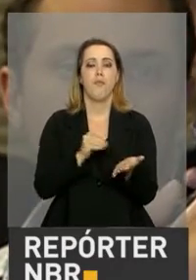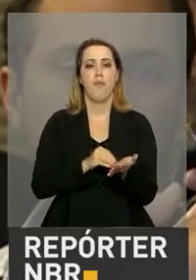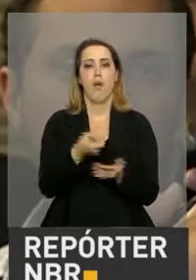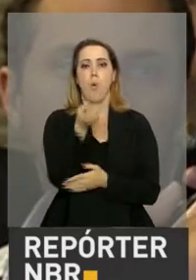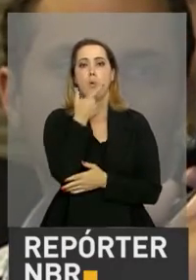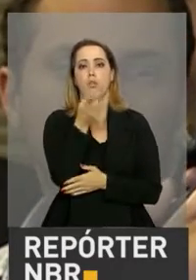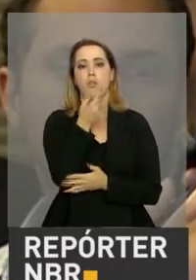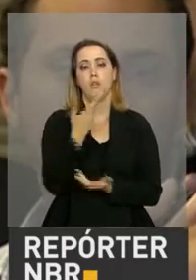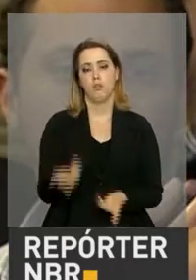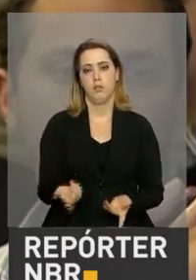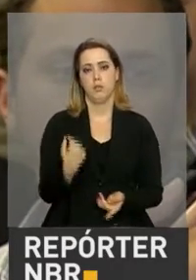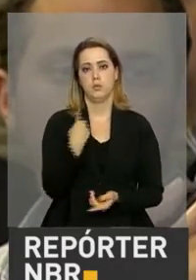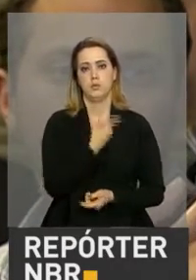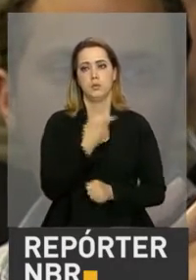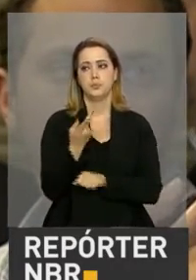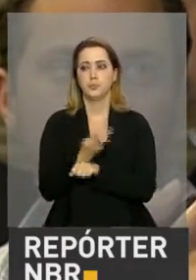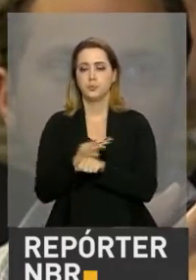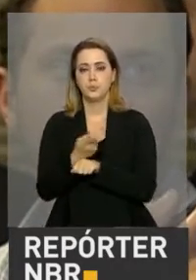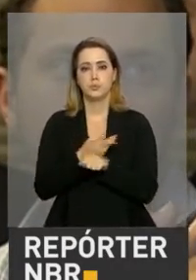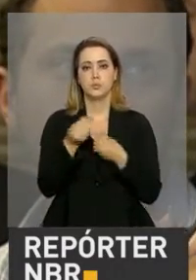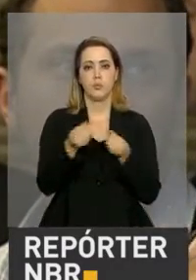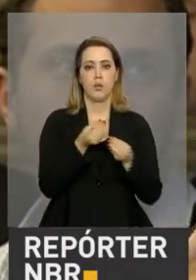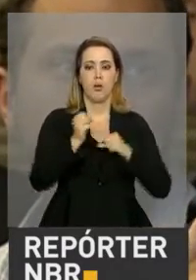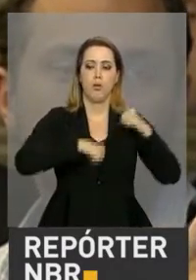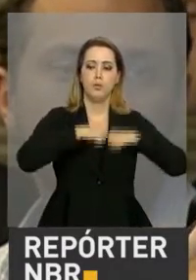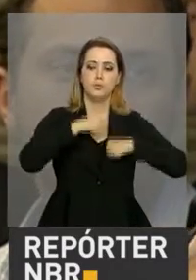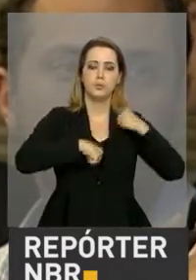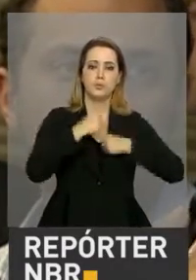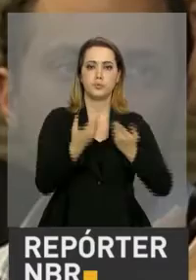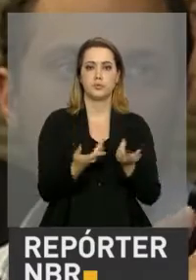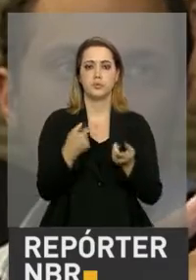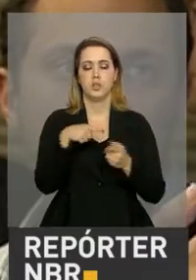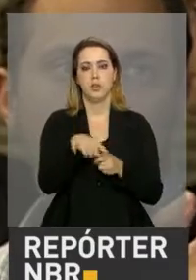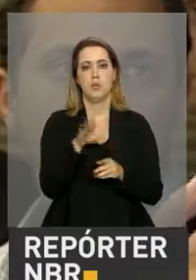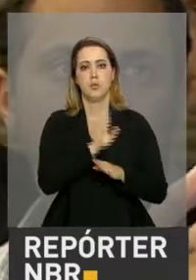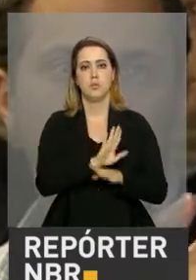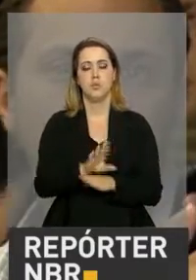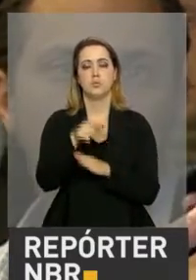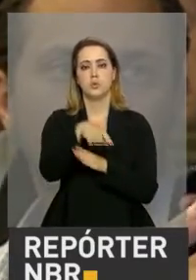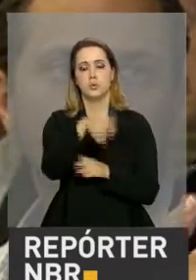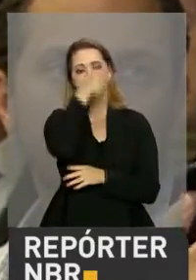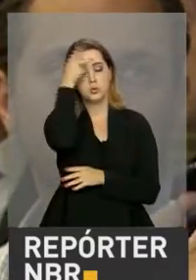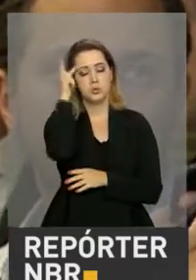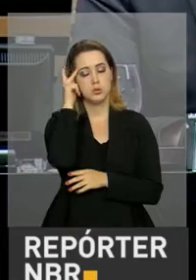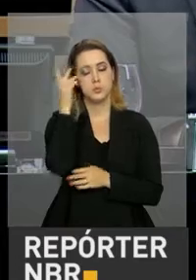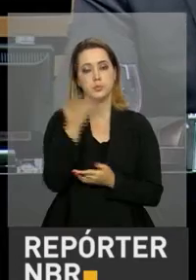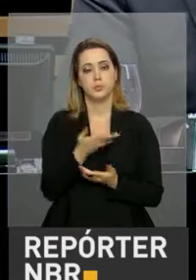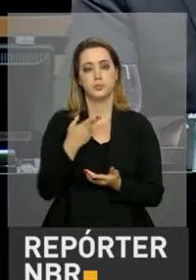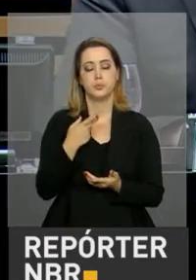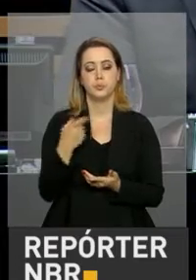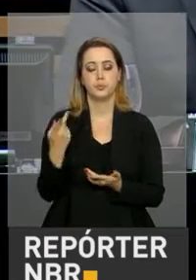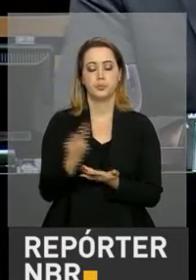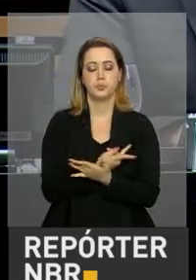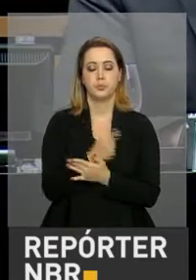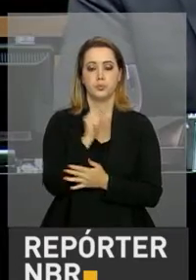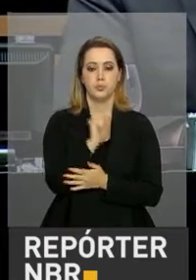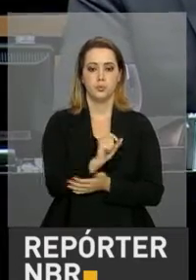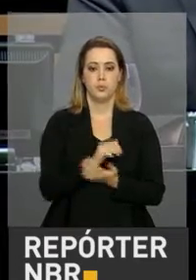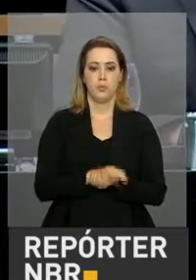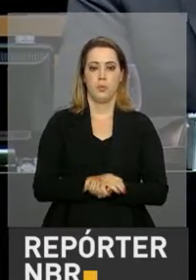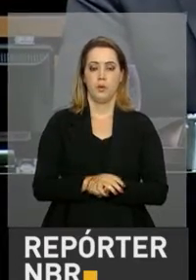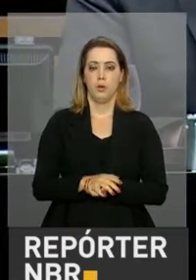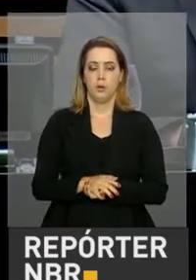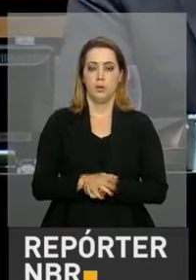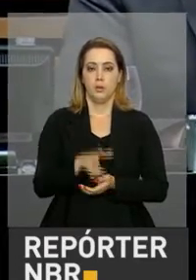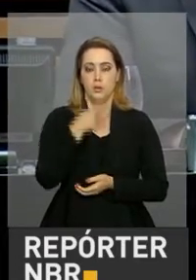solução viabilizar economicamente a produção deste medicamento para atender as pessoas então é isso que será feito ricardo barros disse ainda